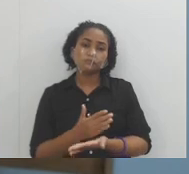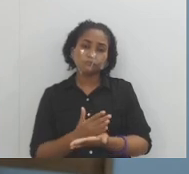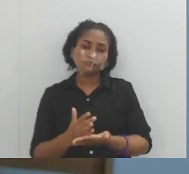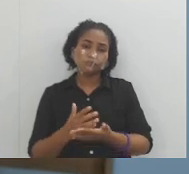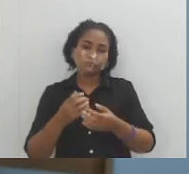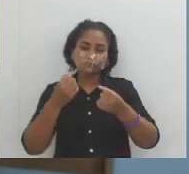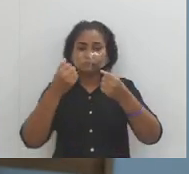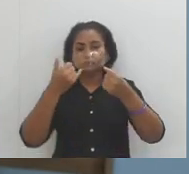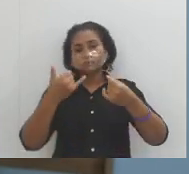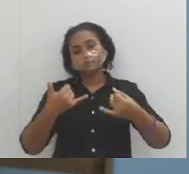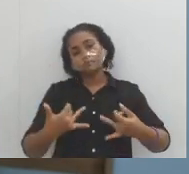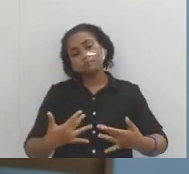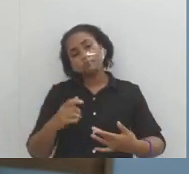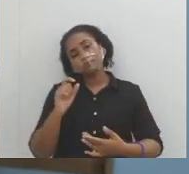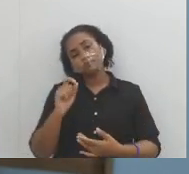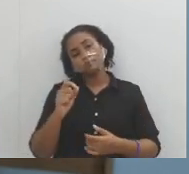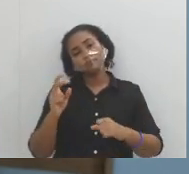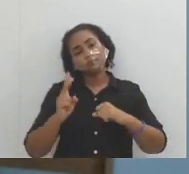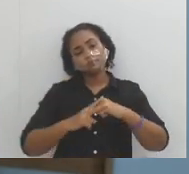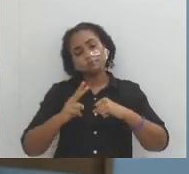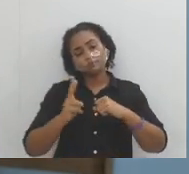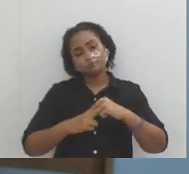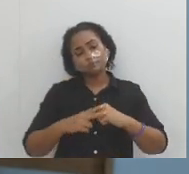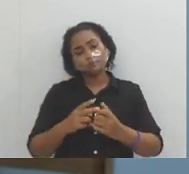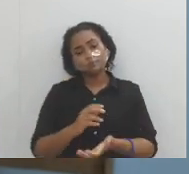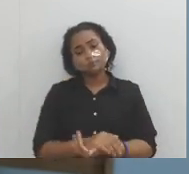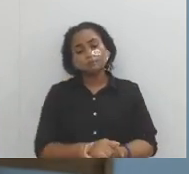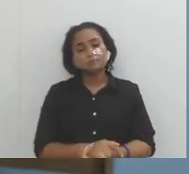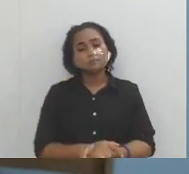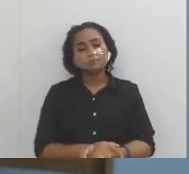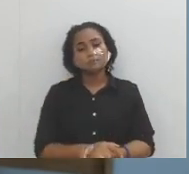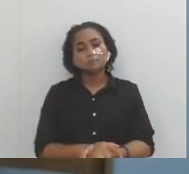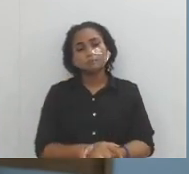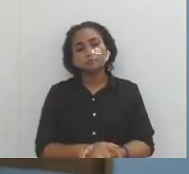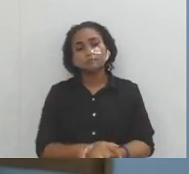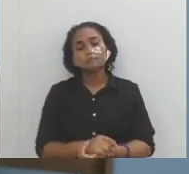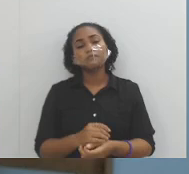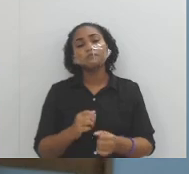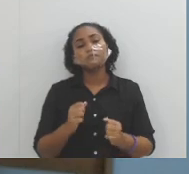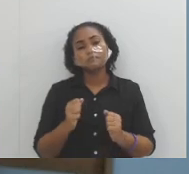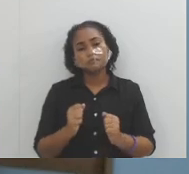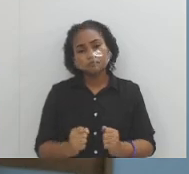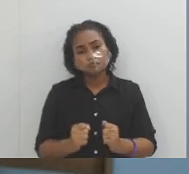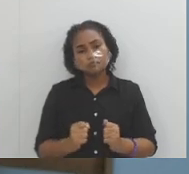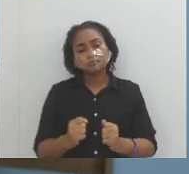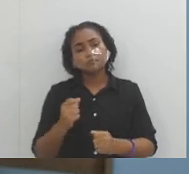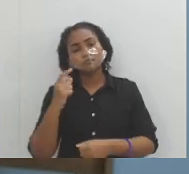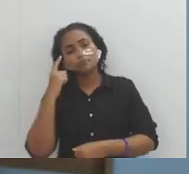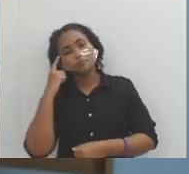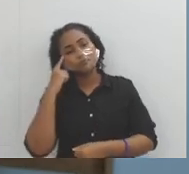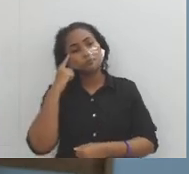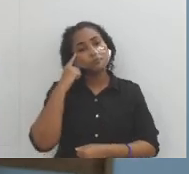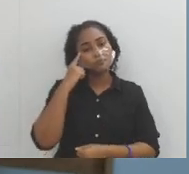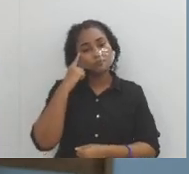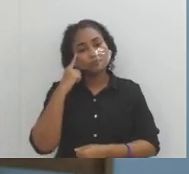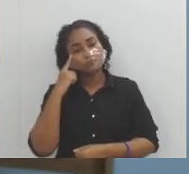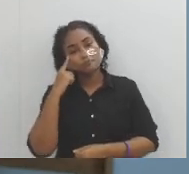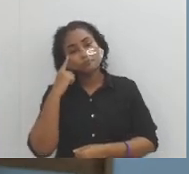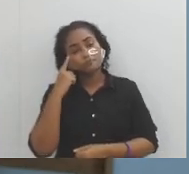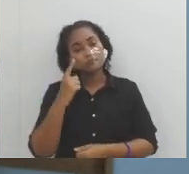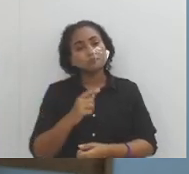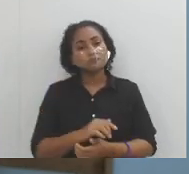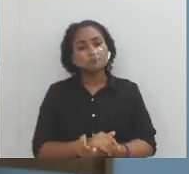aqui para vocês na aula de hoje verbos que justamente trazem dúvida ou até